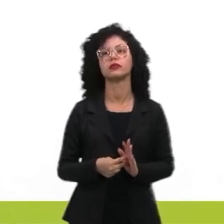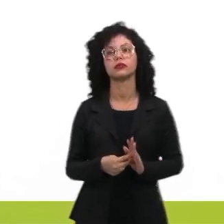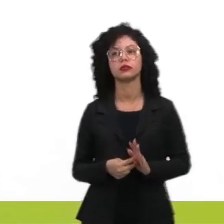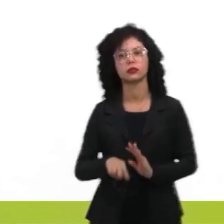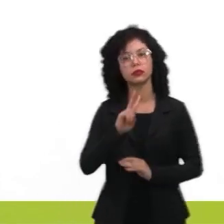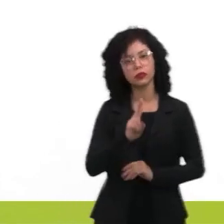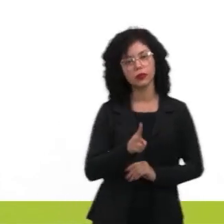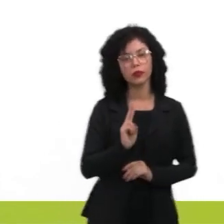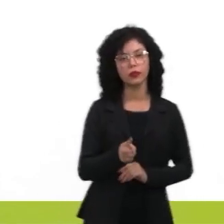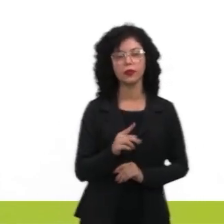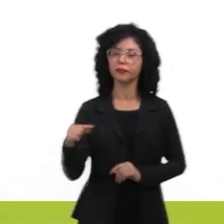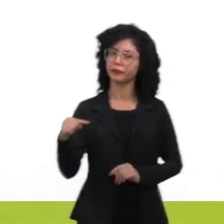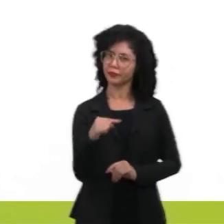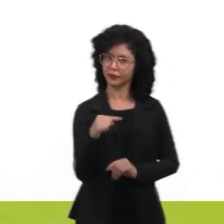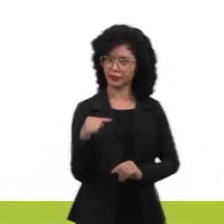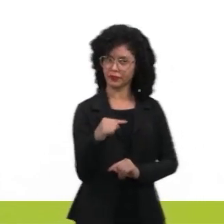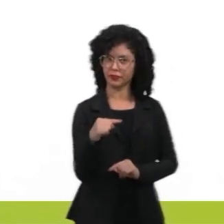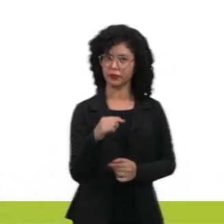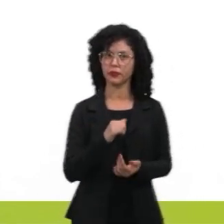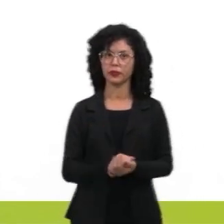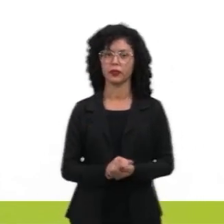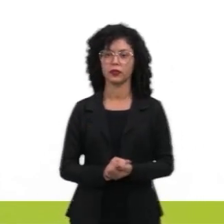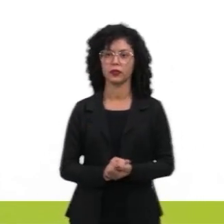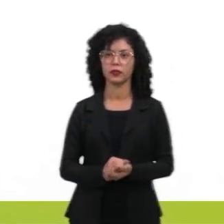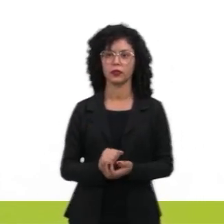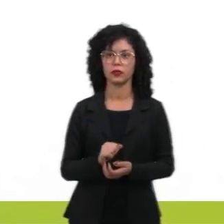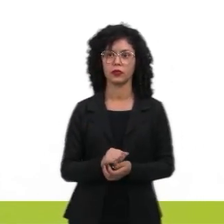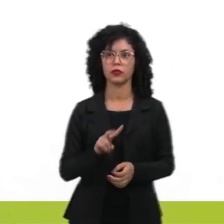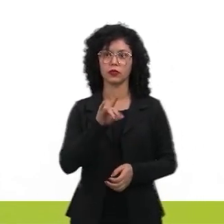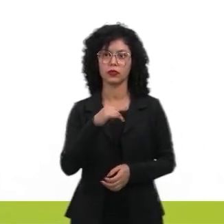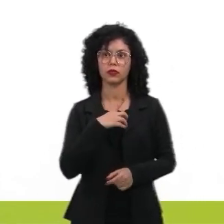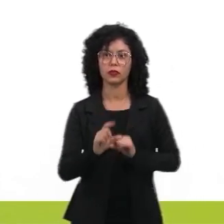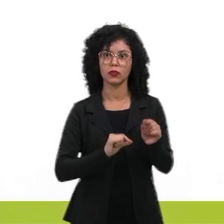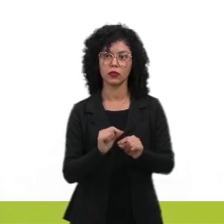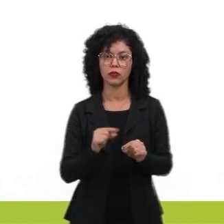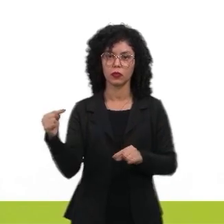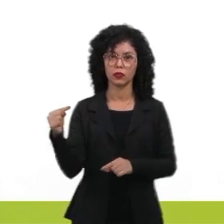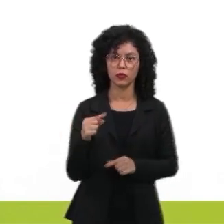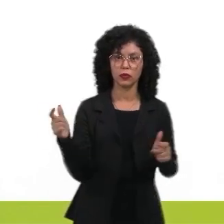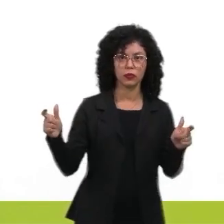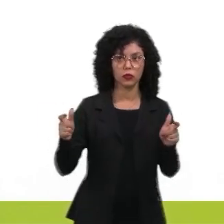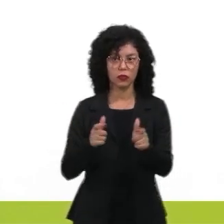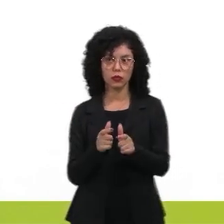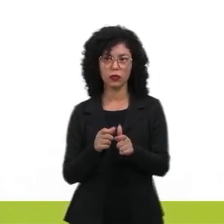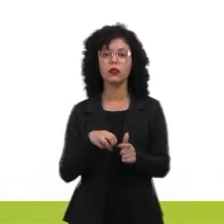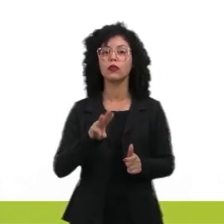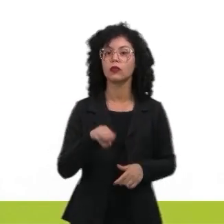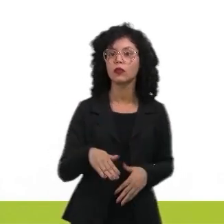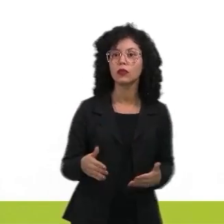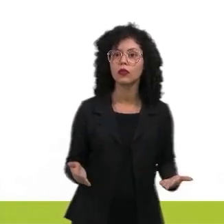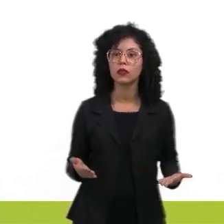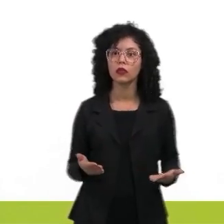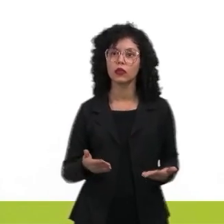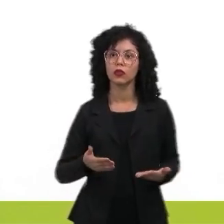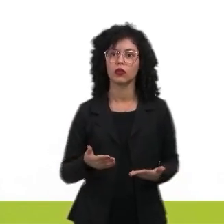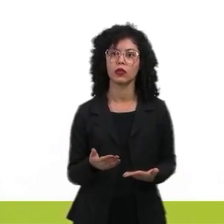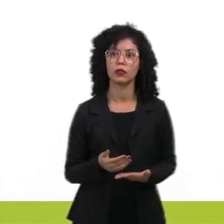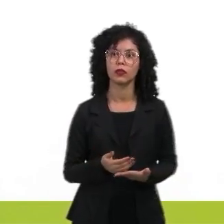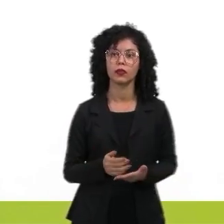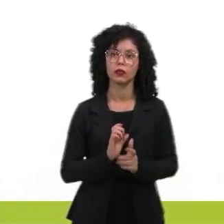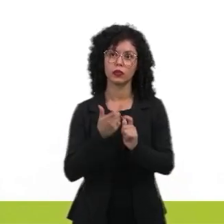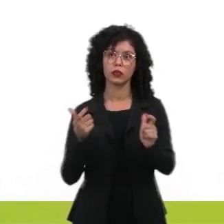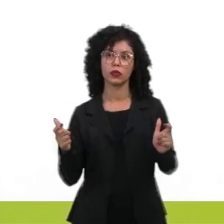Toda vez que o valor for negativo, a gente vai jogar o menor no numerador. Quem é o menor? 800. Quem